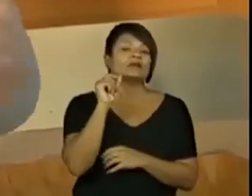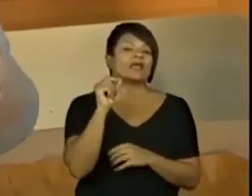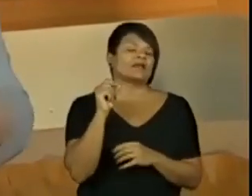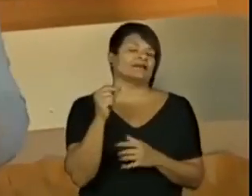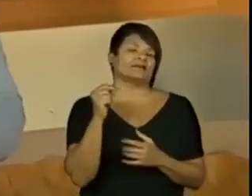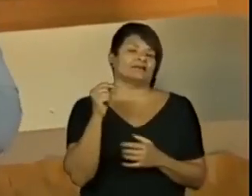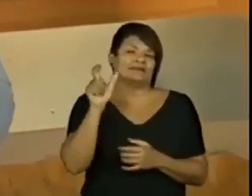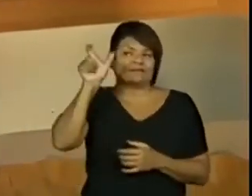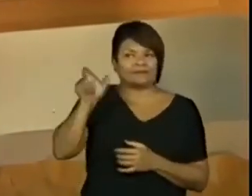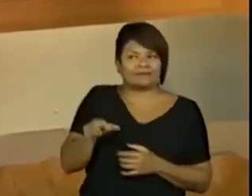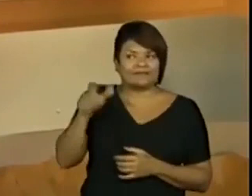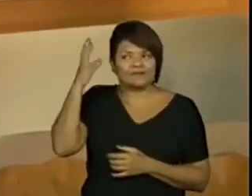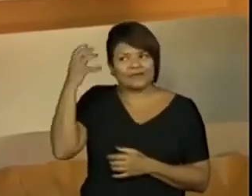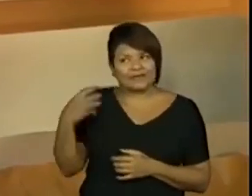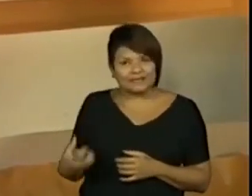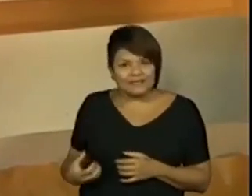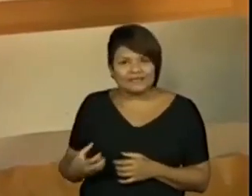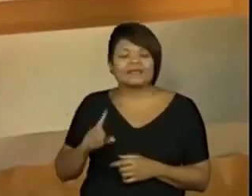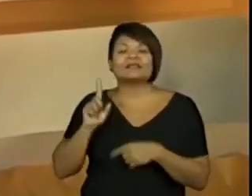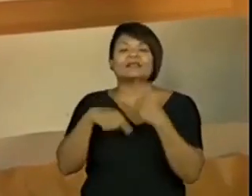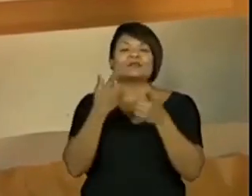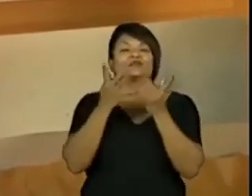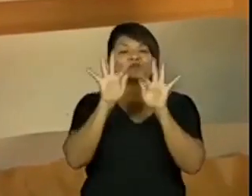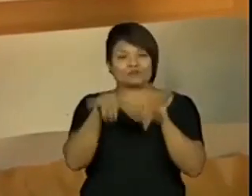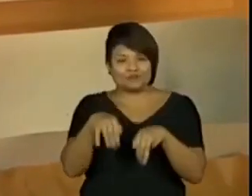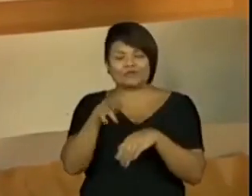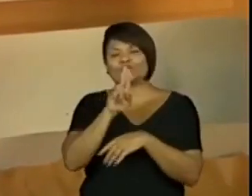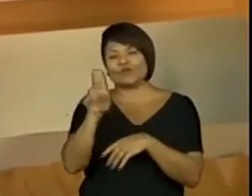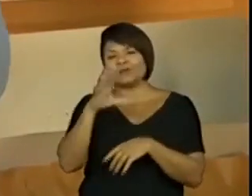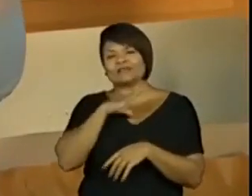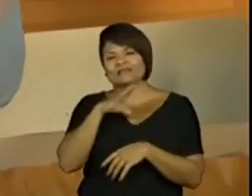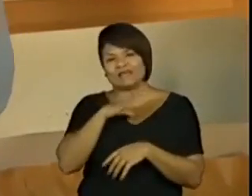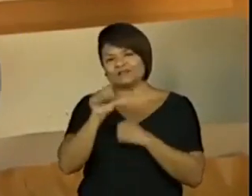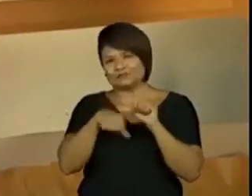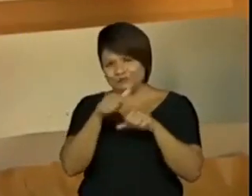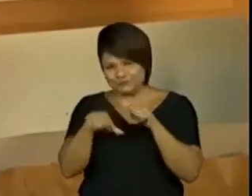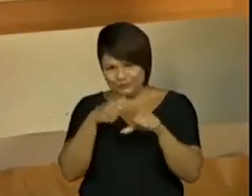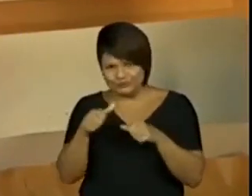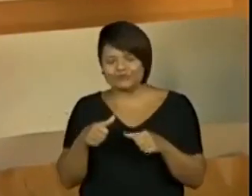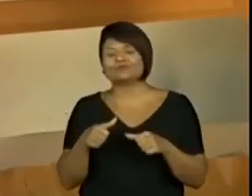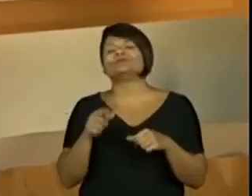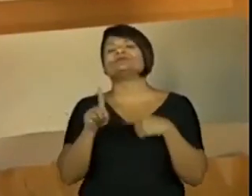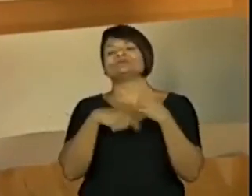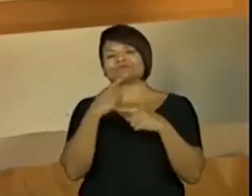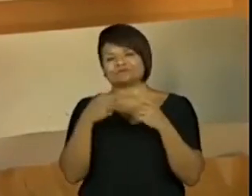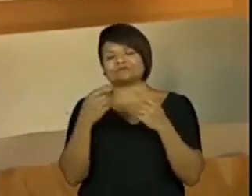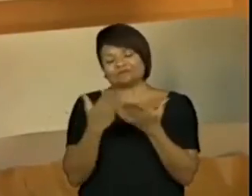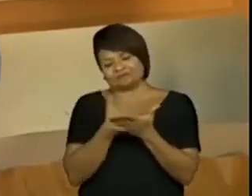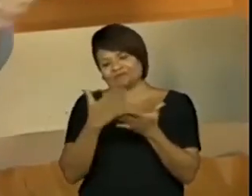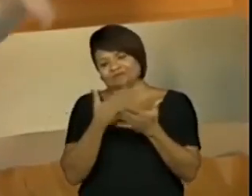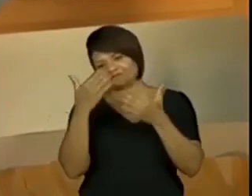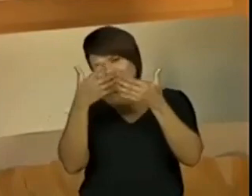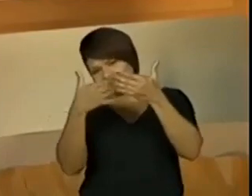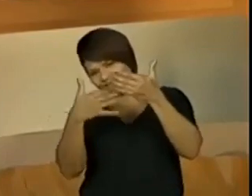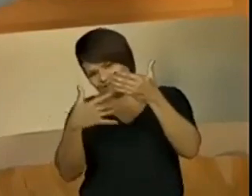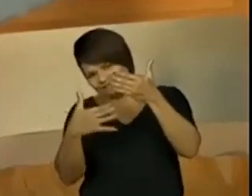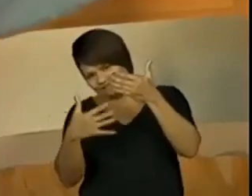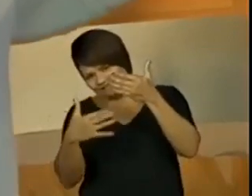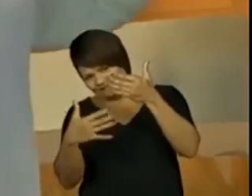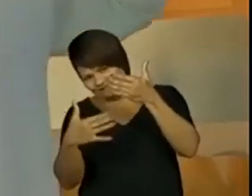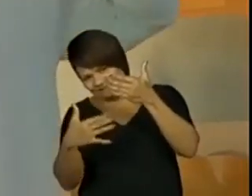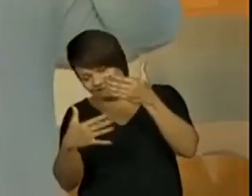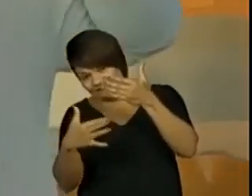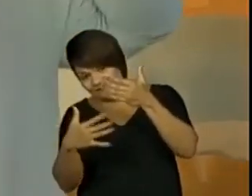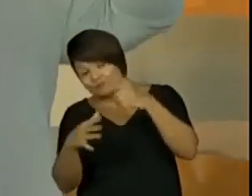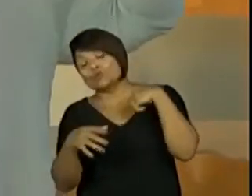no final o nome da cidade vai ser mudado. O meio do livro seria todo o desenvolvimento. Quando ela